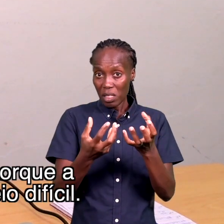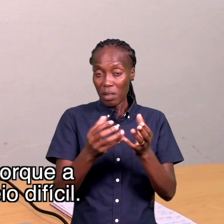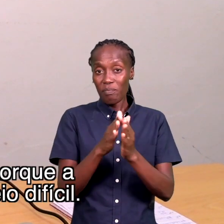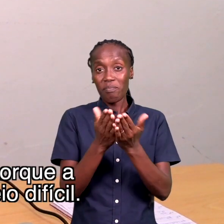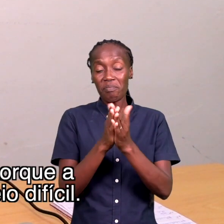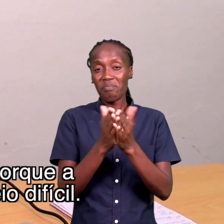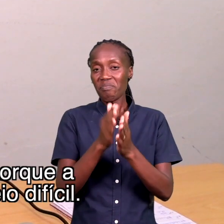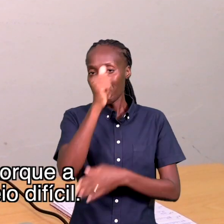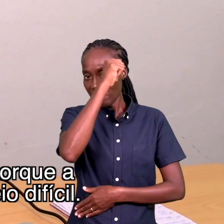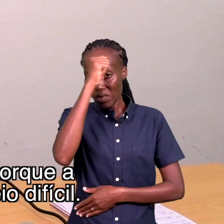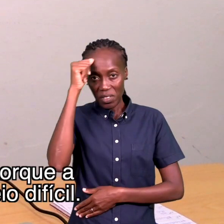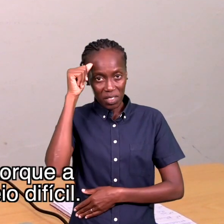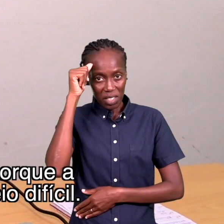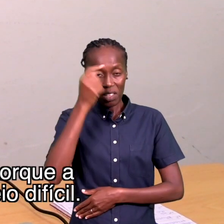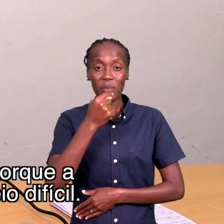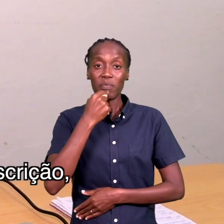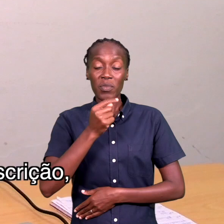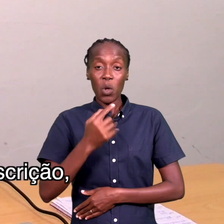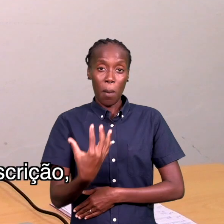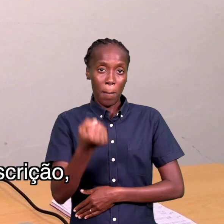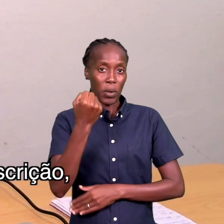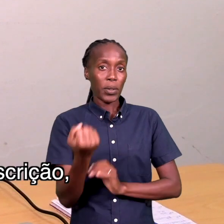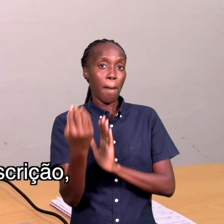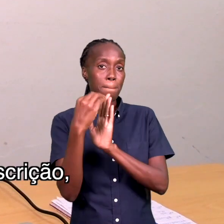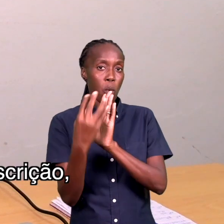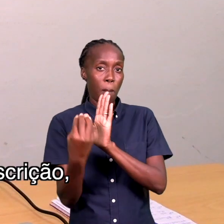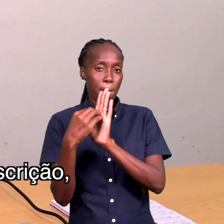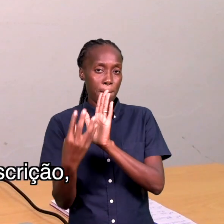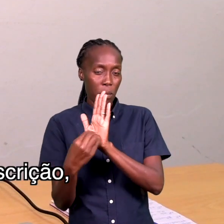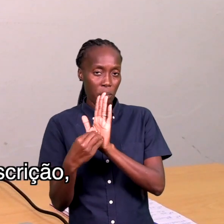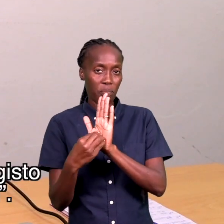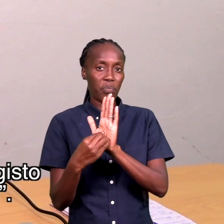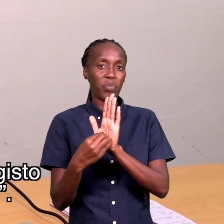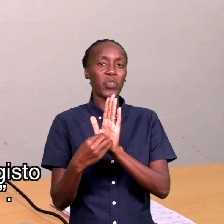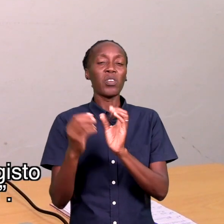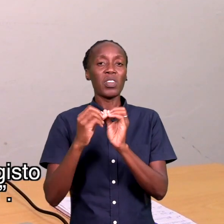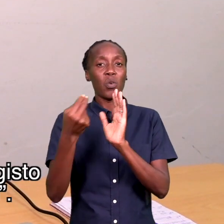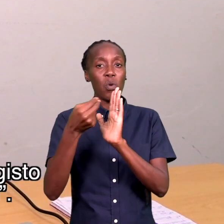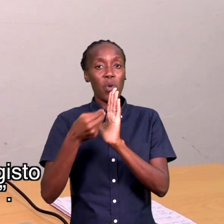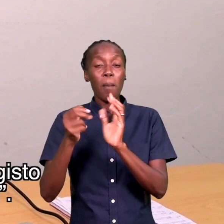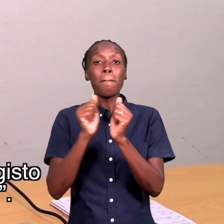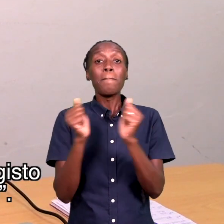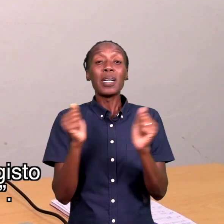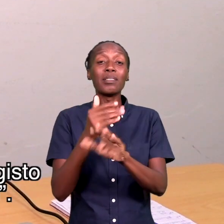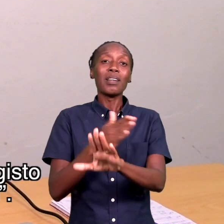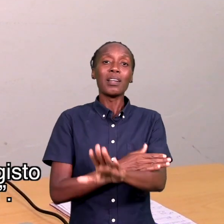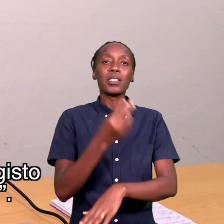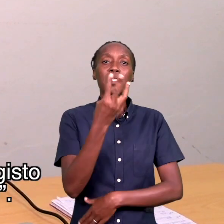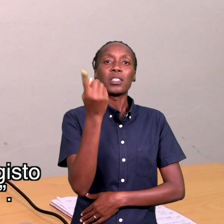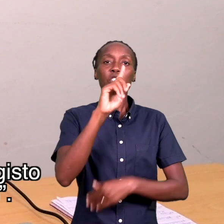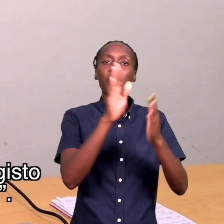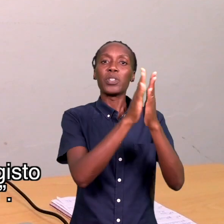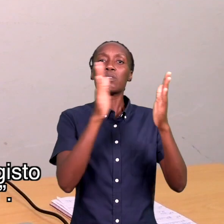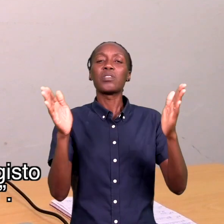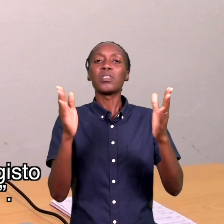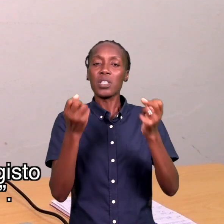dizia que sem registro é meio difícil. Nós até podemos aceitar a inscrição, mas essa criança tem que ter registro